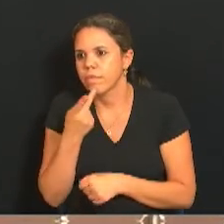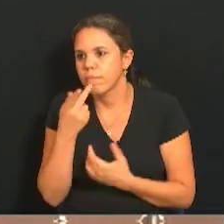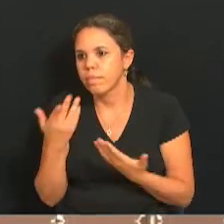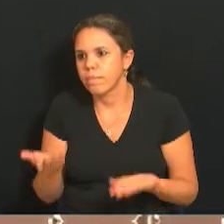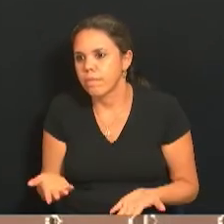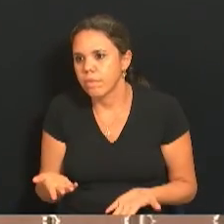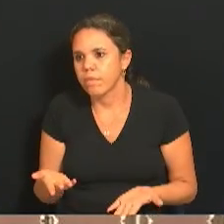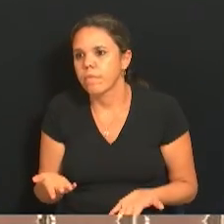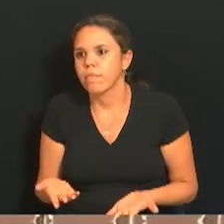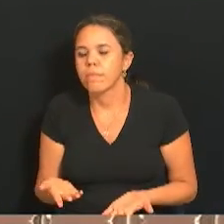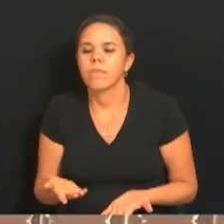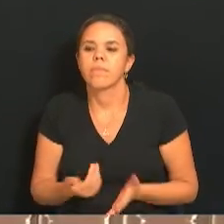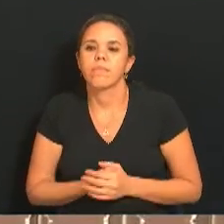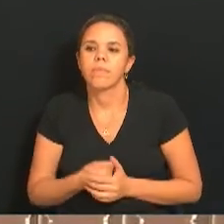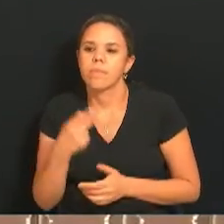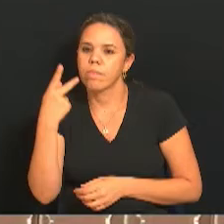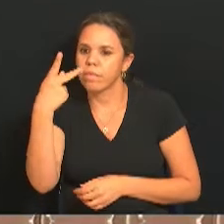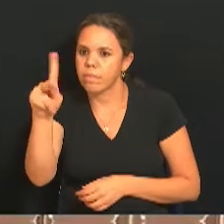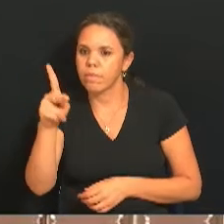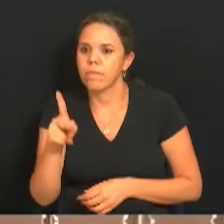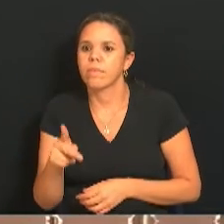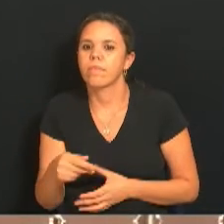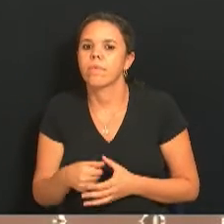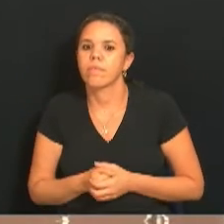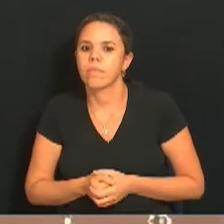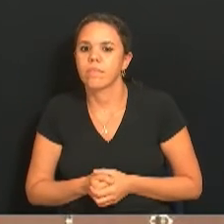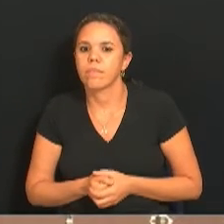talvez aí do seu aparelho.